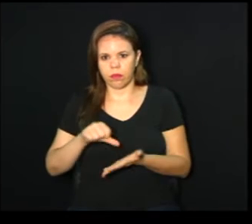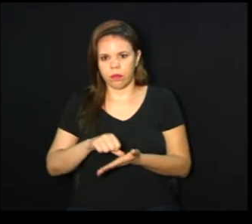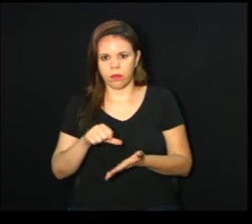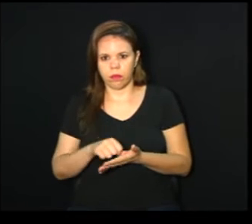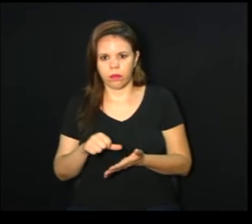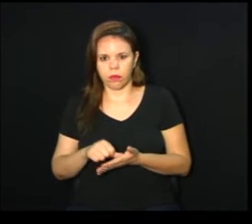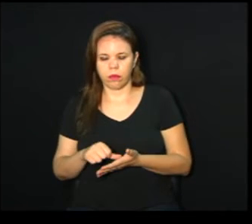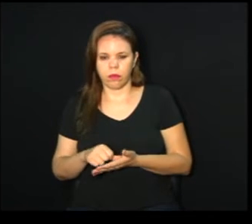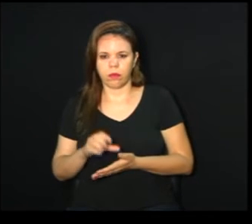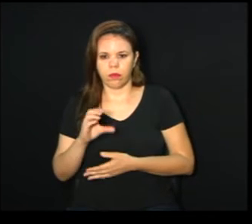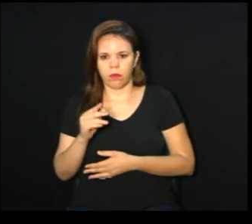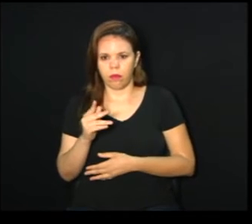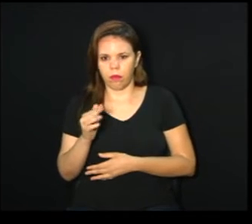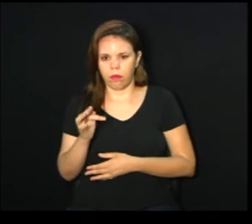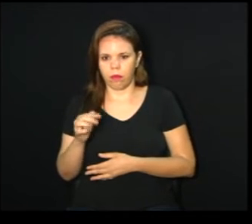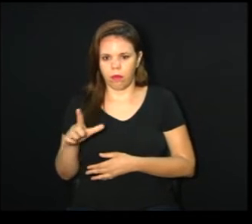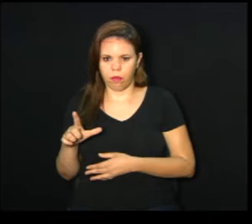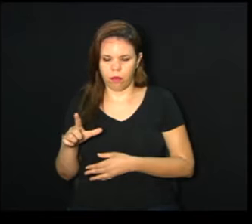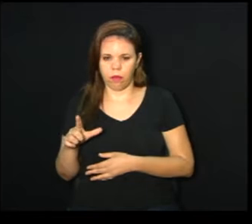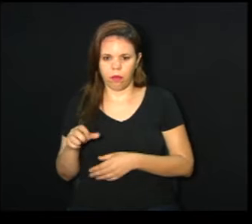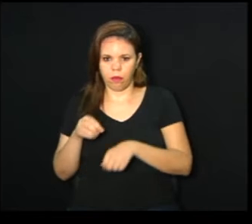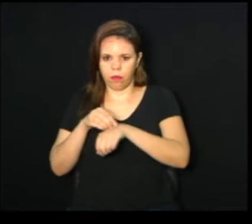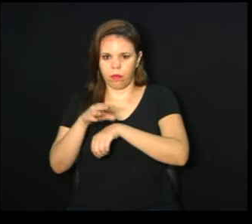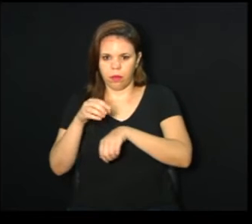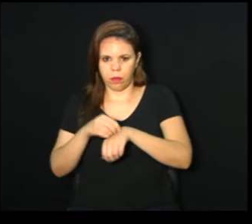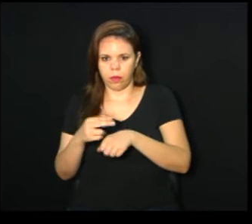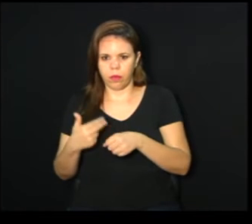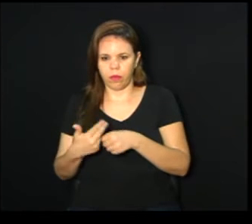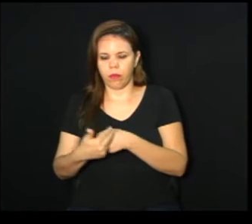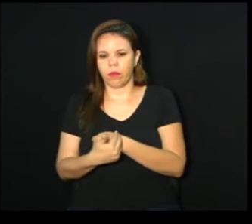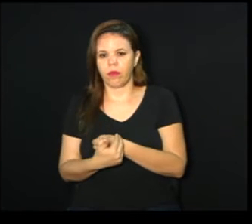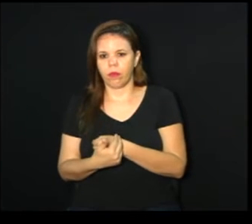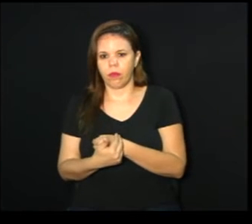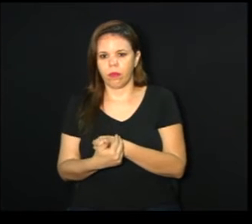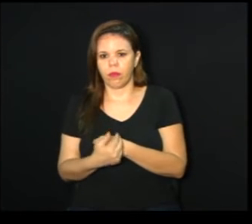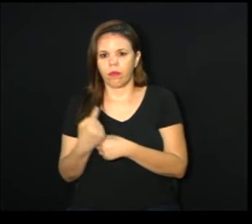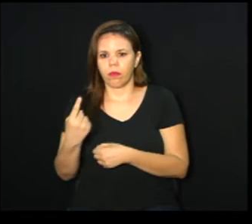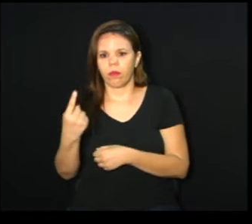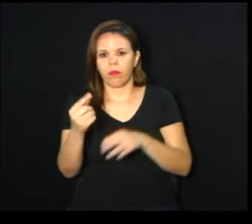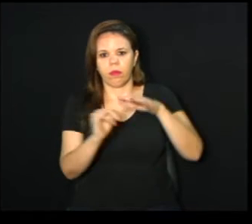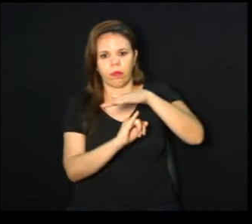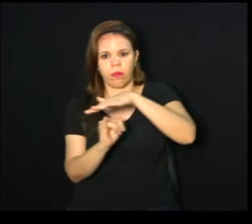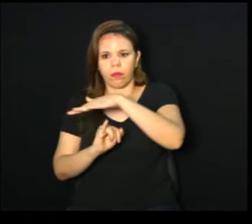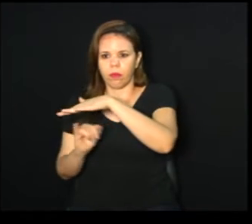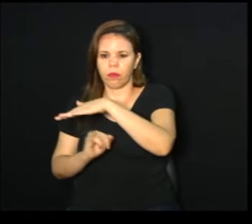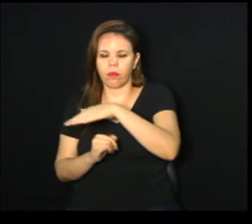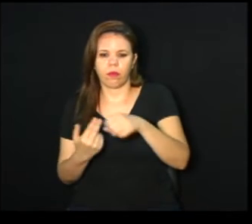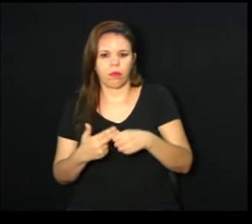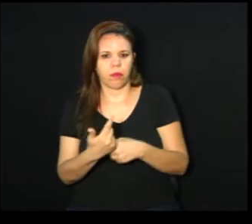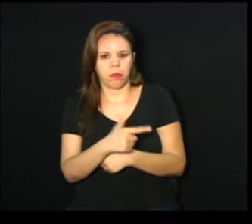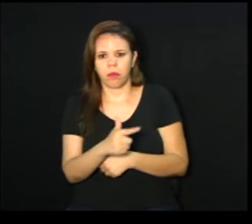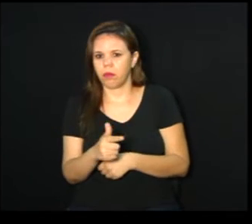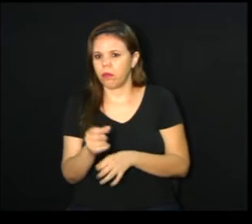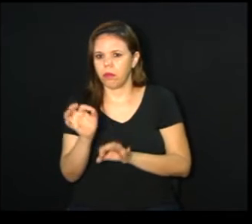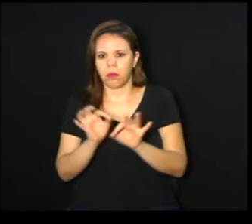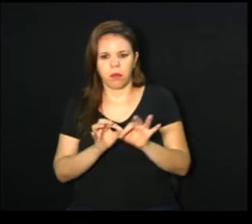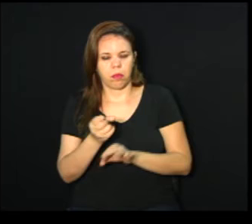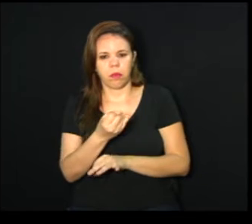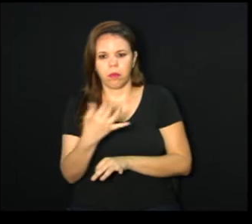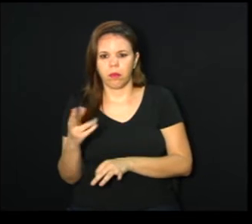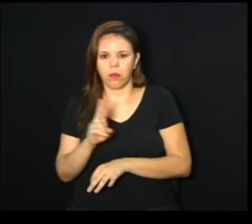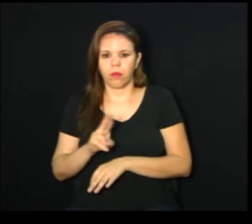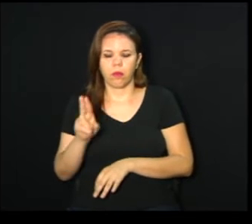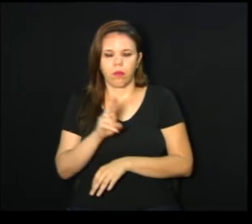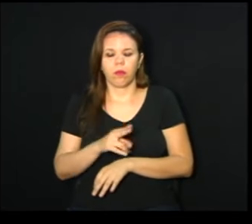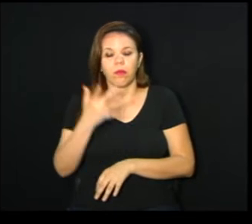da CPFL, onde é o fornecimento para a Unicamp. Porém, cada instituto da Unicamp não tem a medição individualizada do consumo, ou